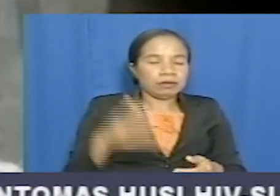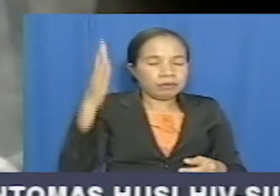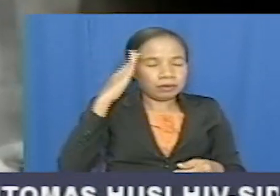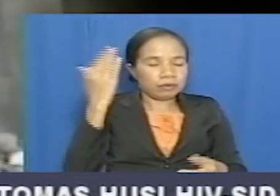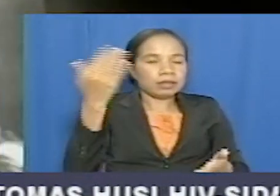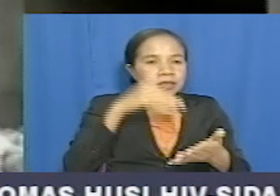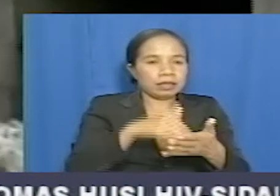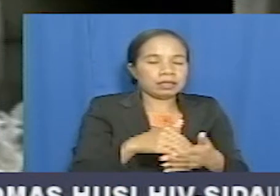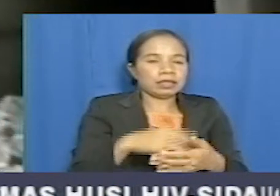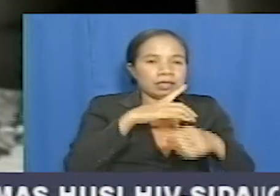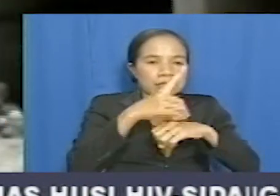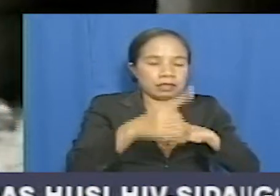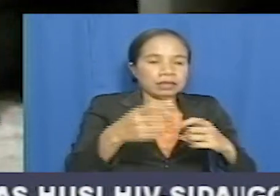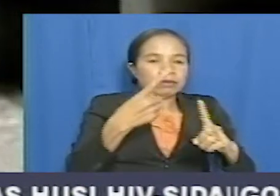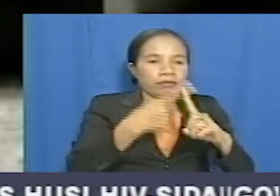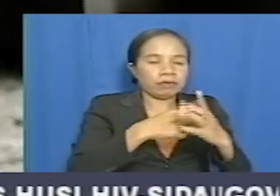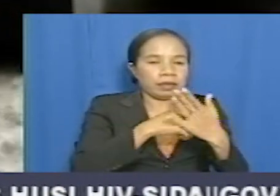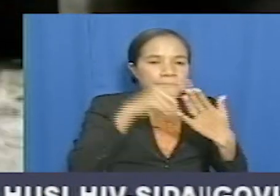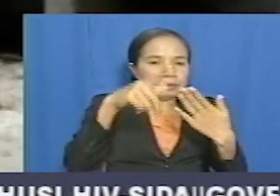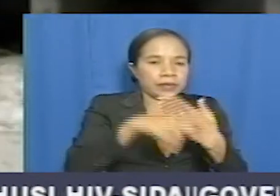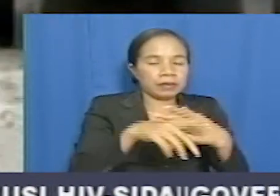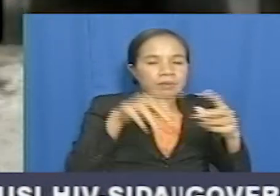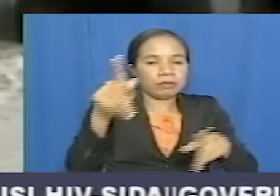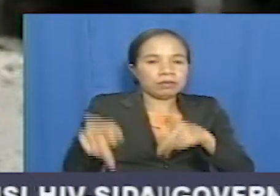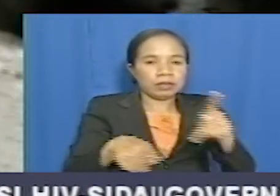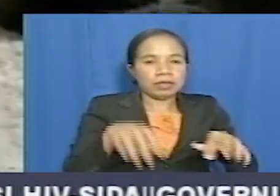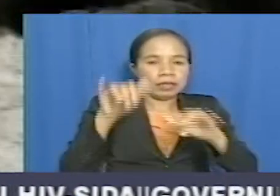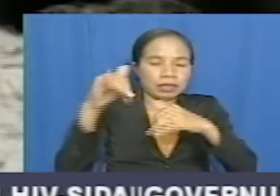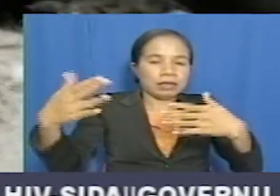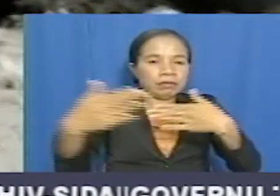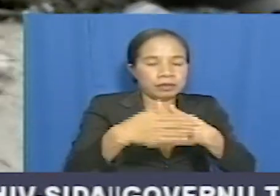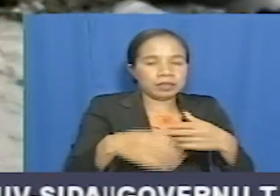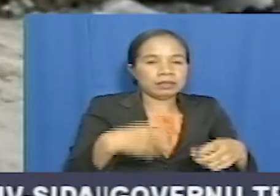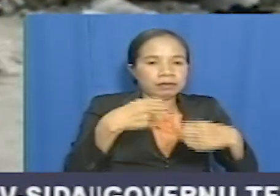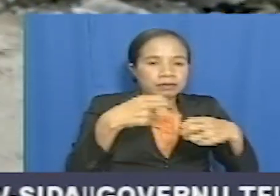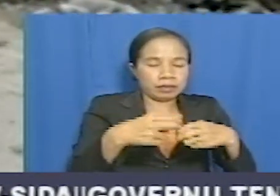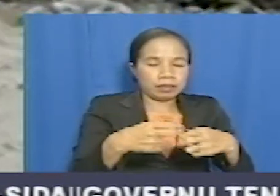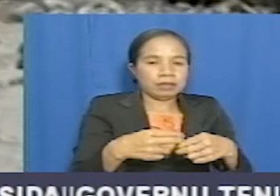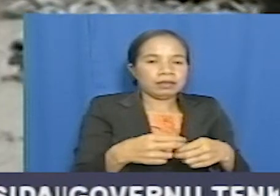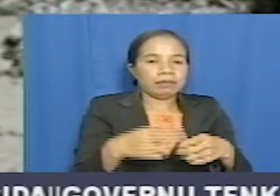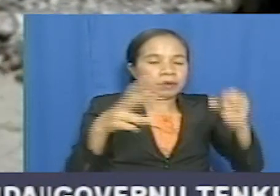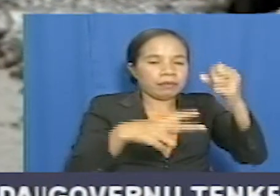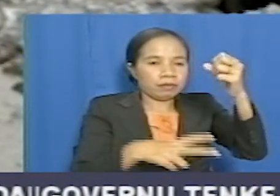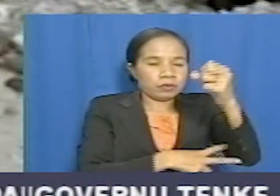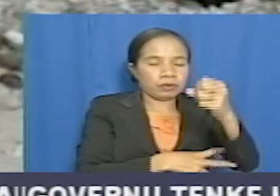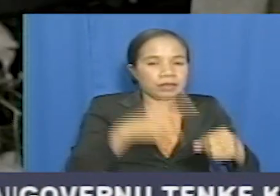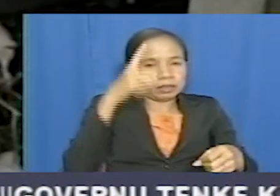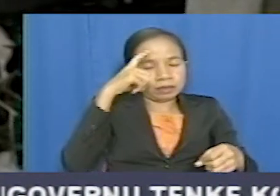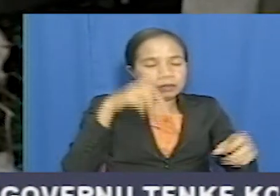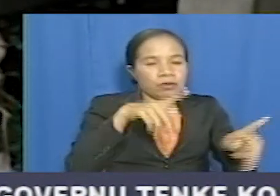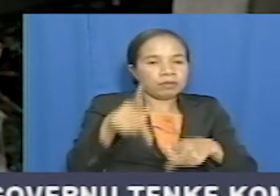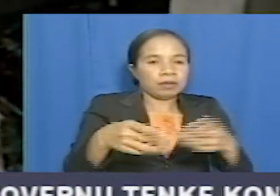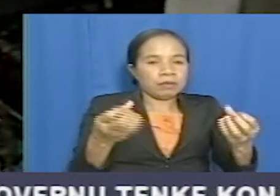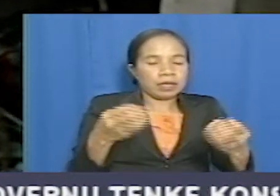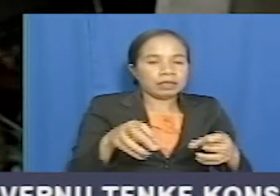catac, inundação e a fulandane, a comunidade nebelabesic, sofreba obra refere, tamo a comunidade balum